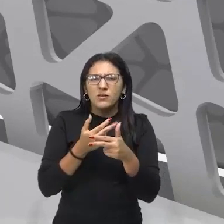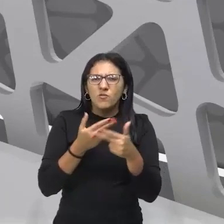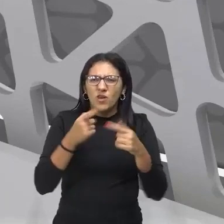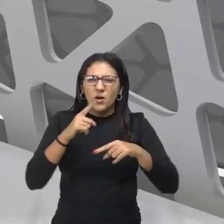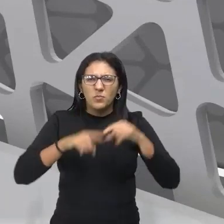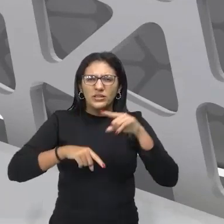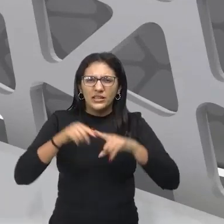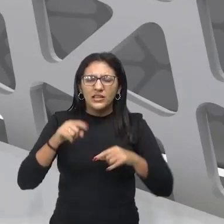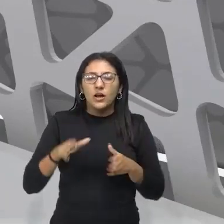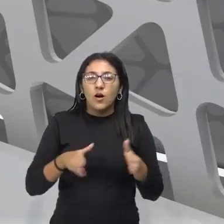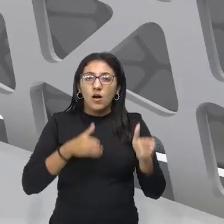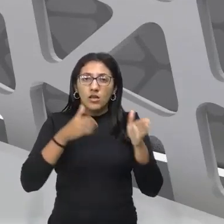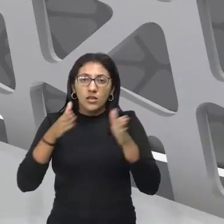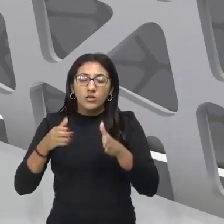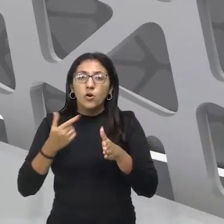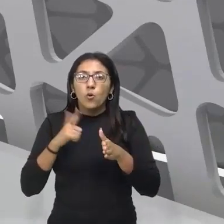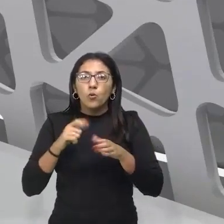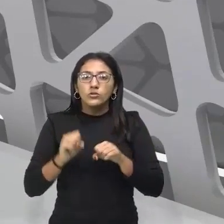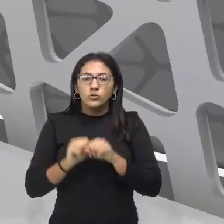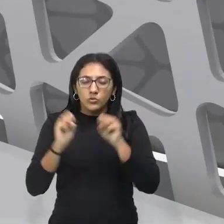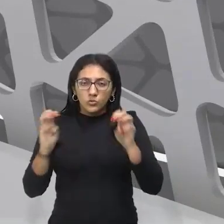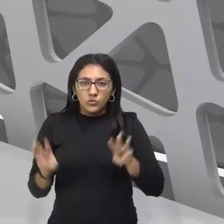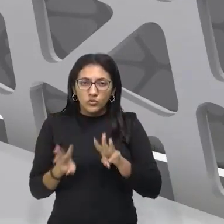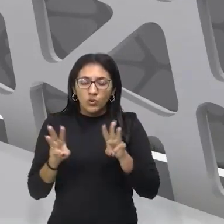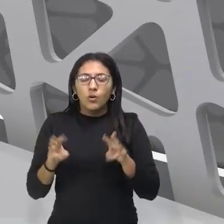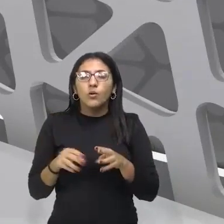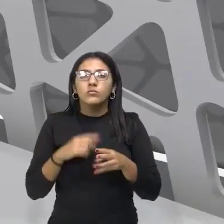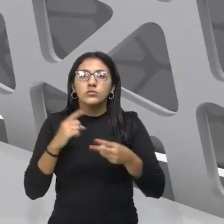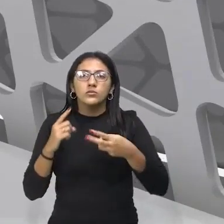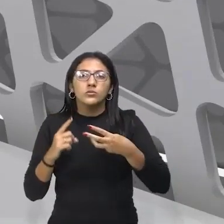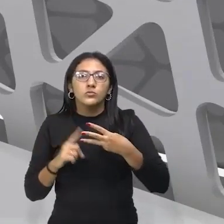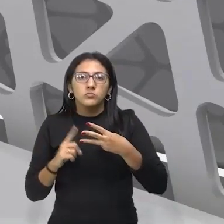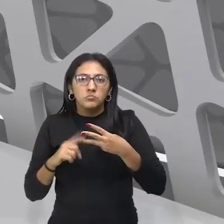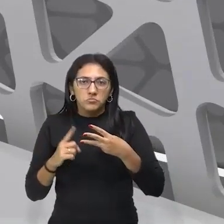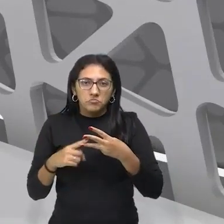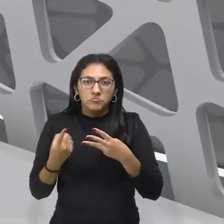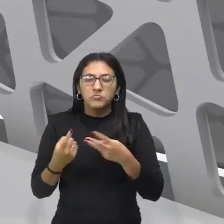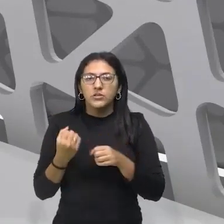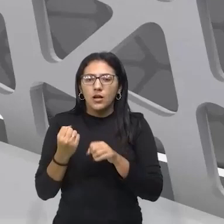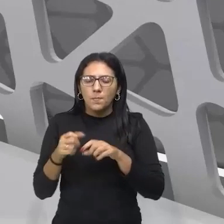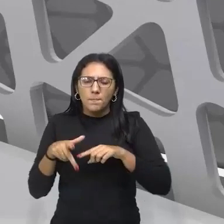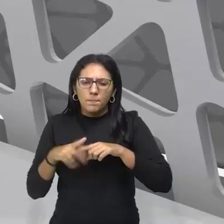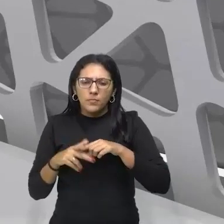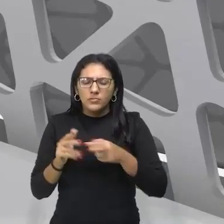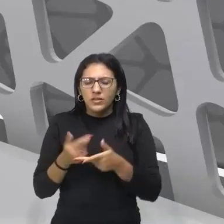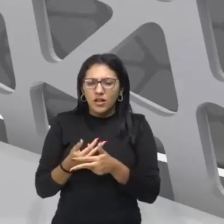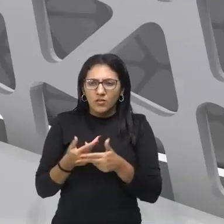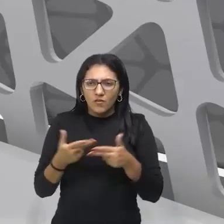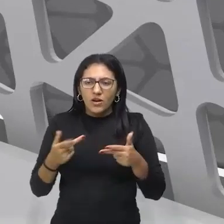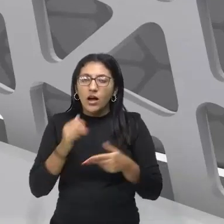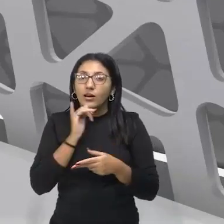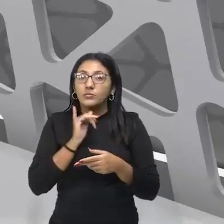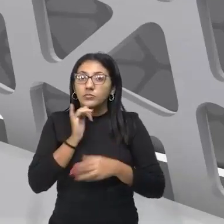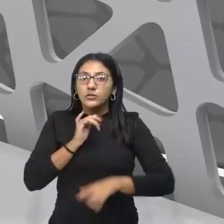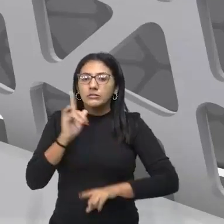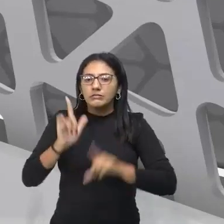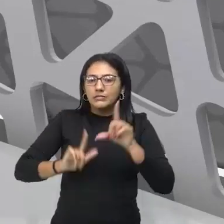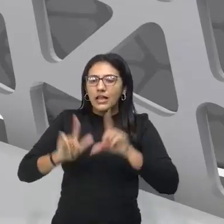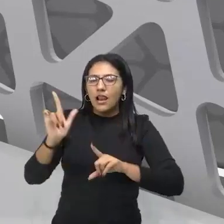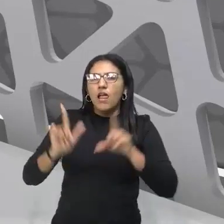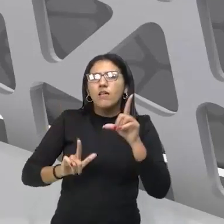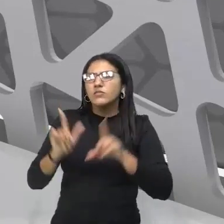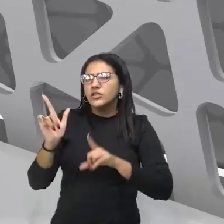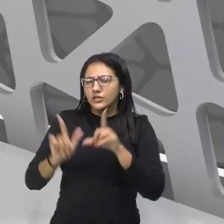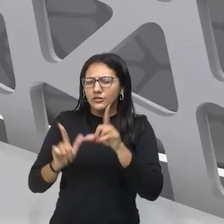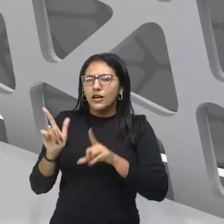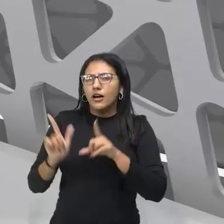produzem aqueles produtos para fábricas, para grandes construtoras, aquelas que produzem softwares, aquelas que produzem